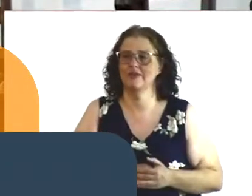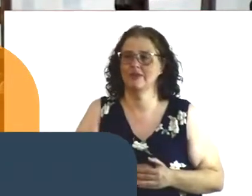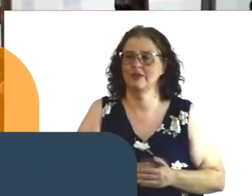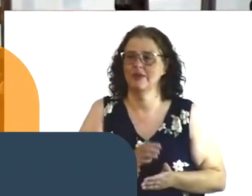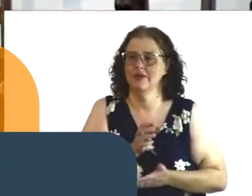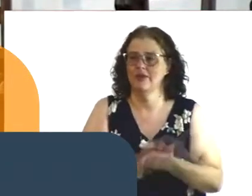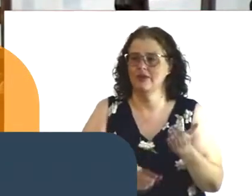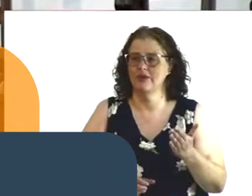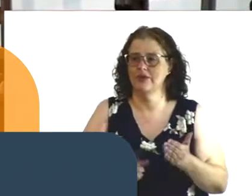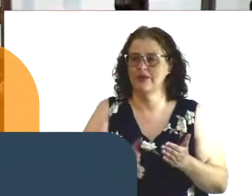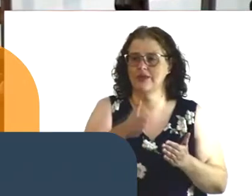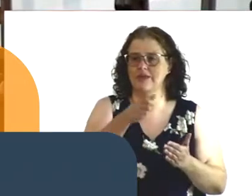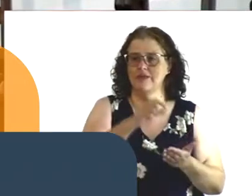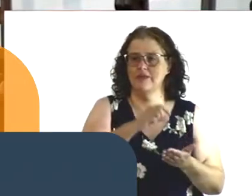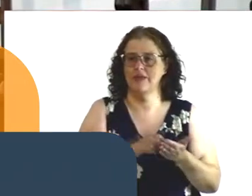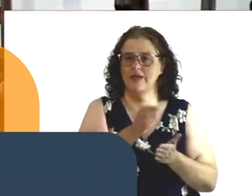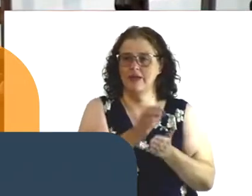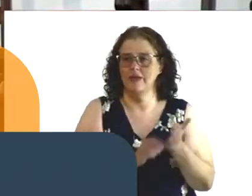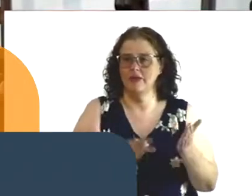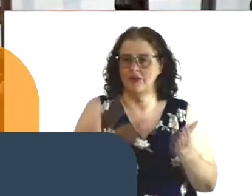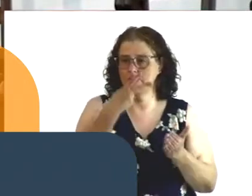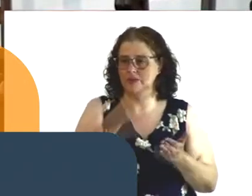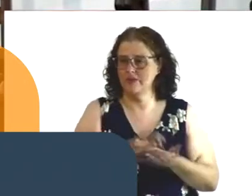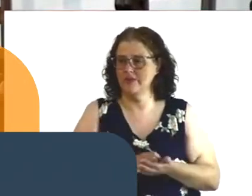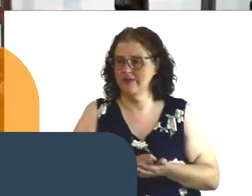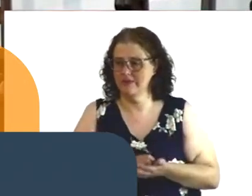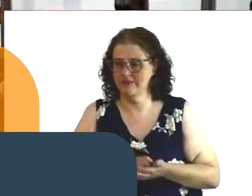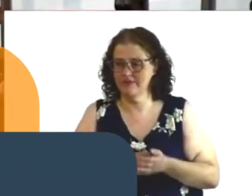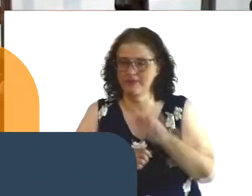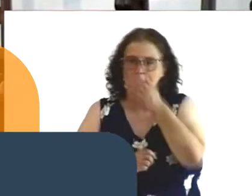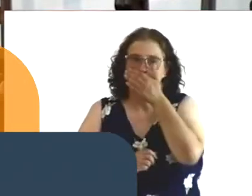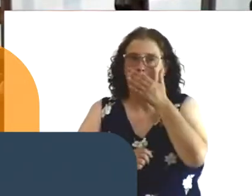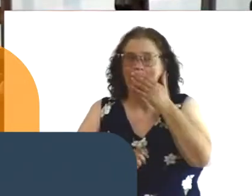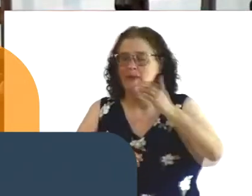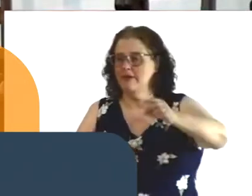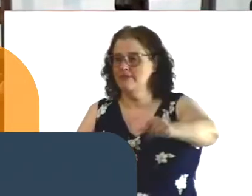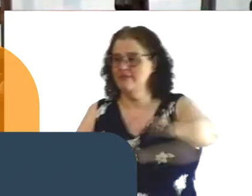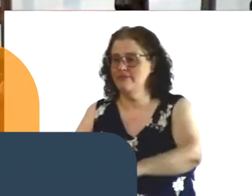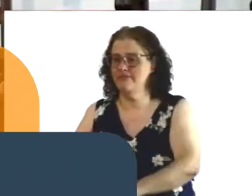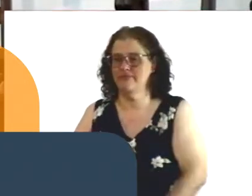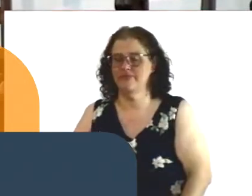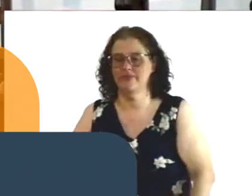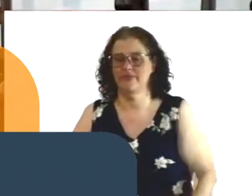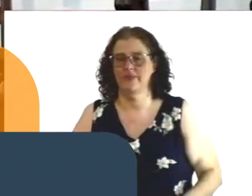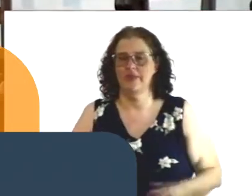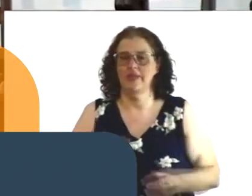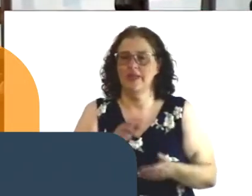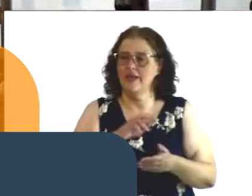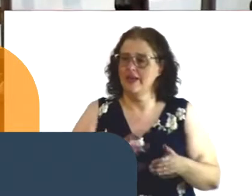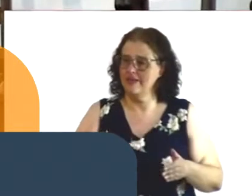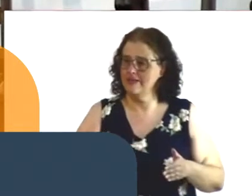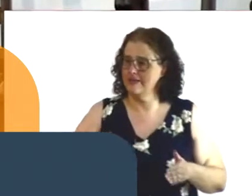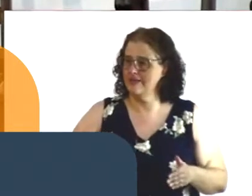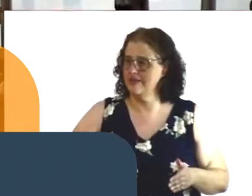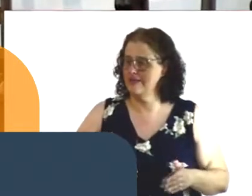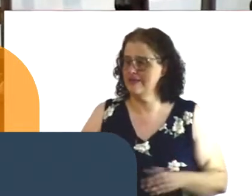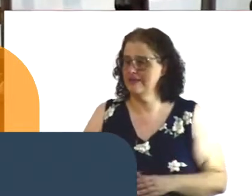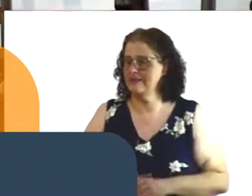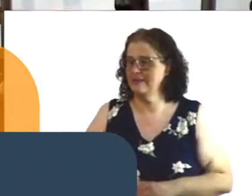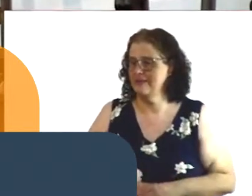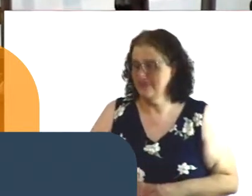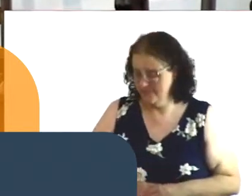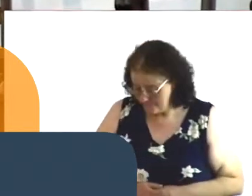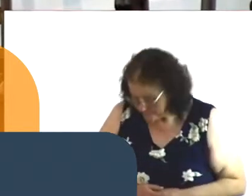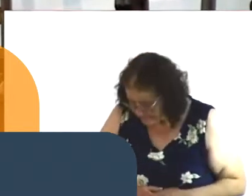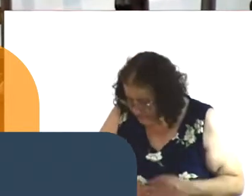Mateus capítulo 2. Então peço que os irmãos abram, por favor, em Mateus capítulo 2. As crianças que nos acompanham aqui no